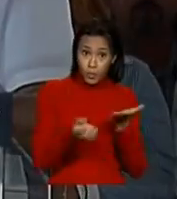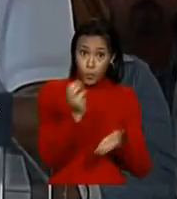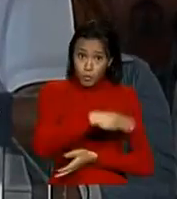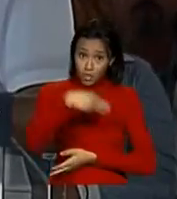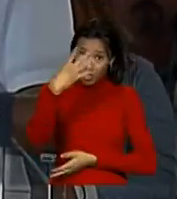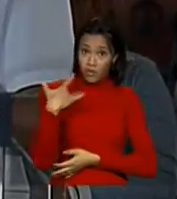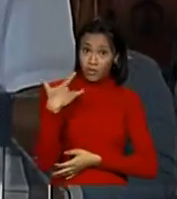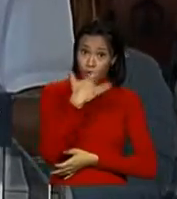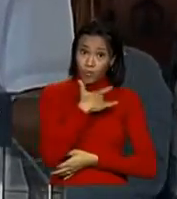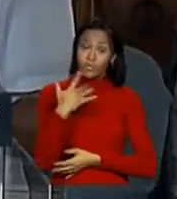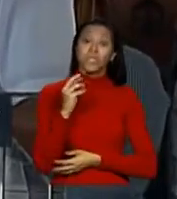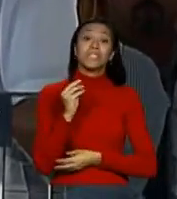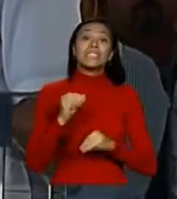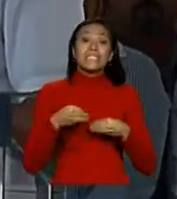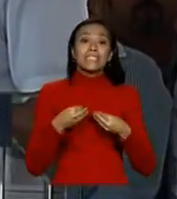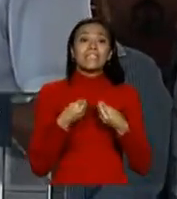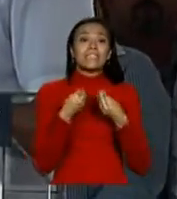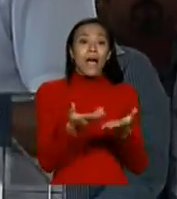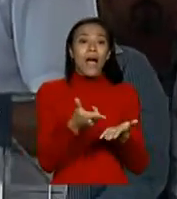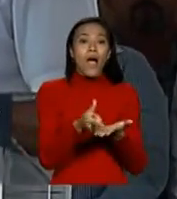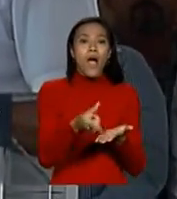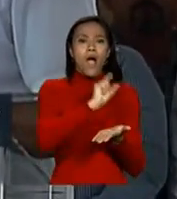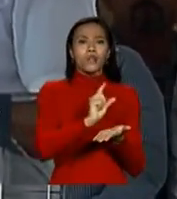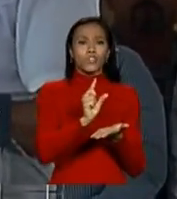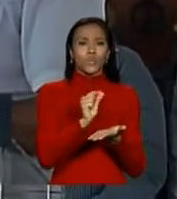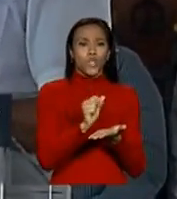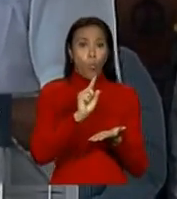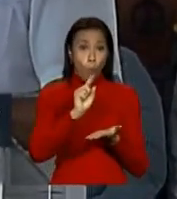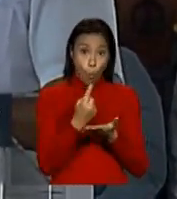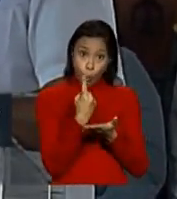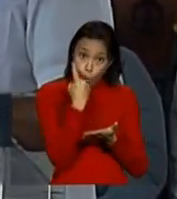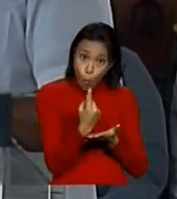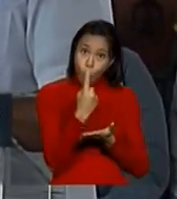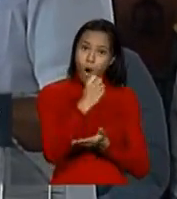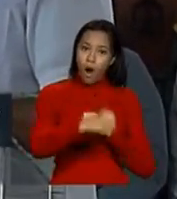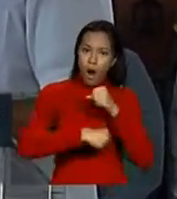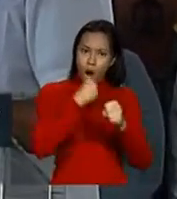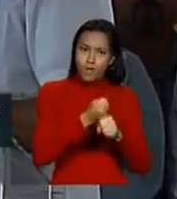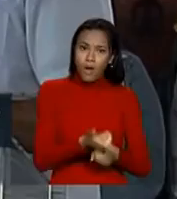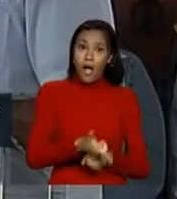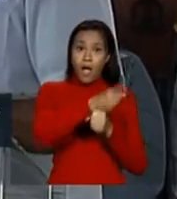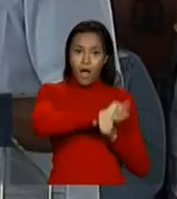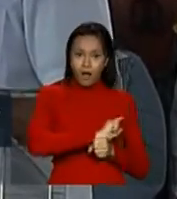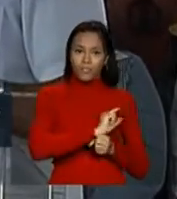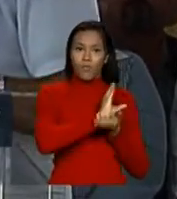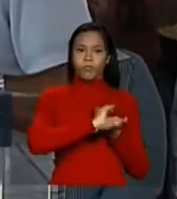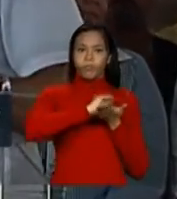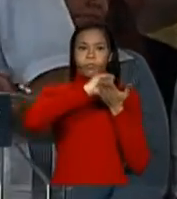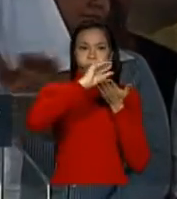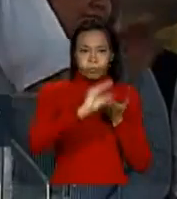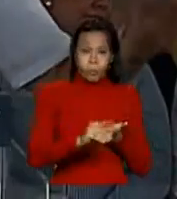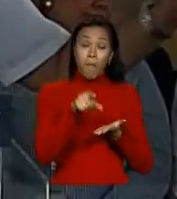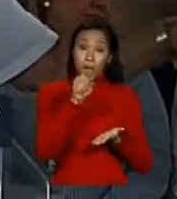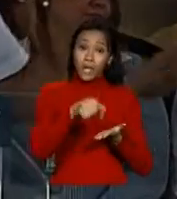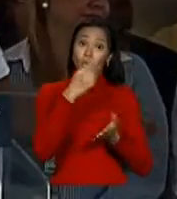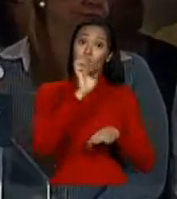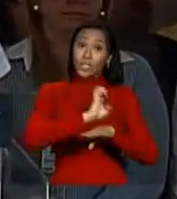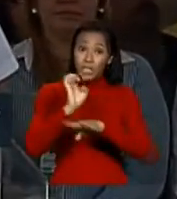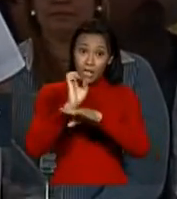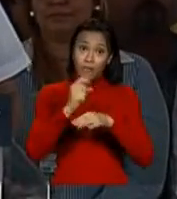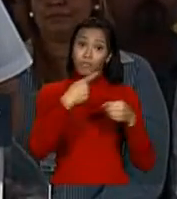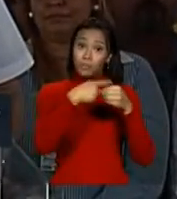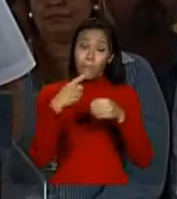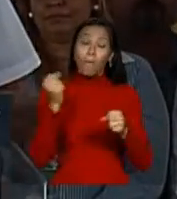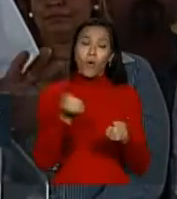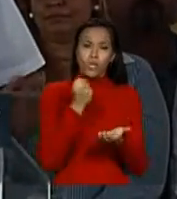Saúde dá antecipado um ano o recurso para que o estado possa contratar mutirões